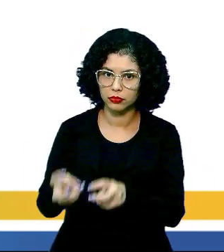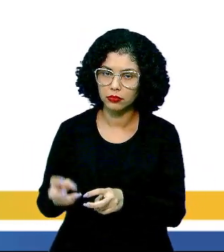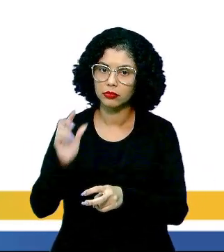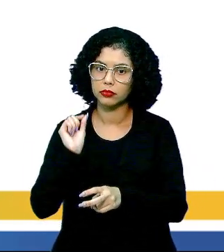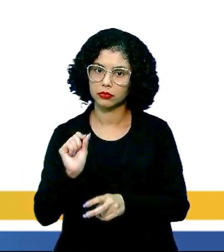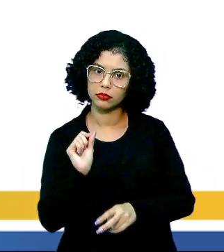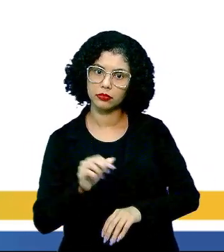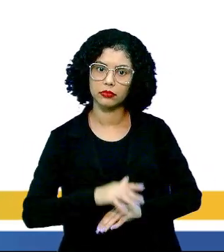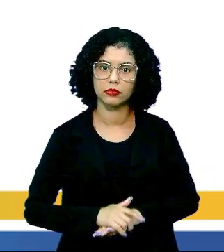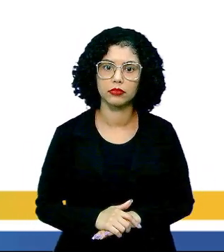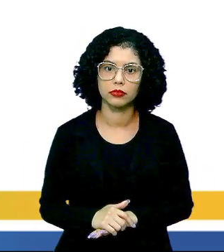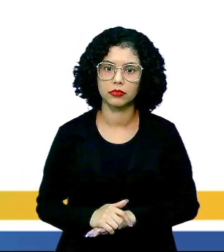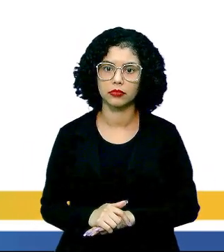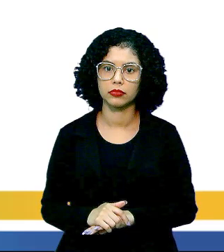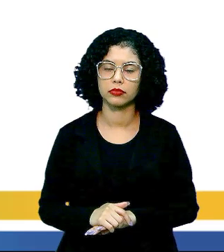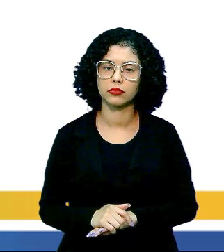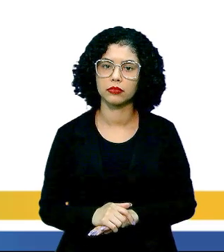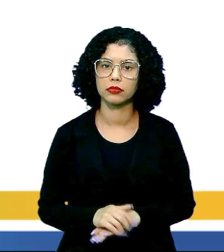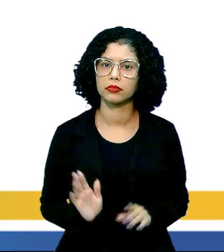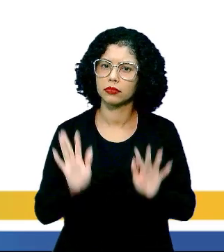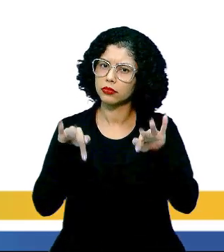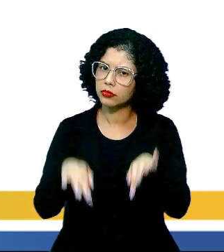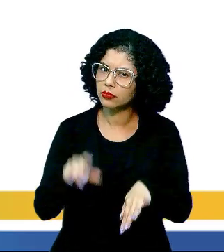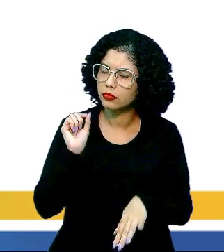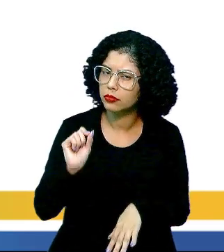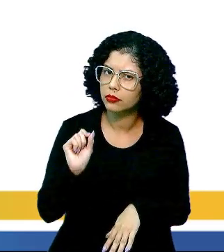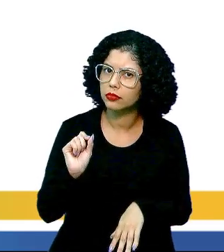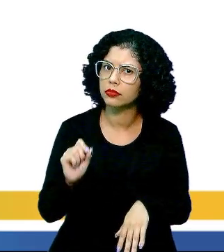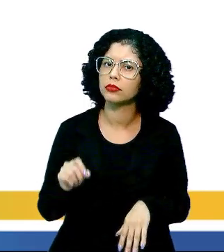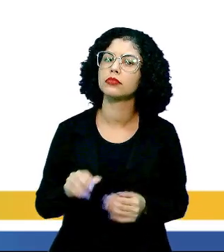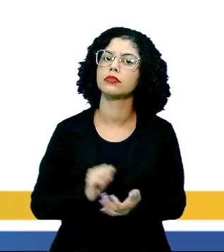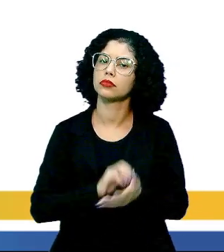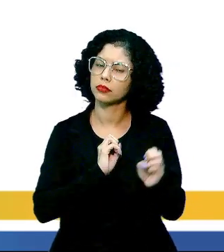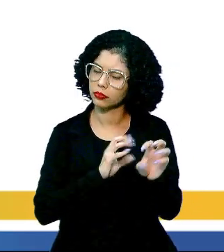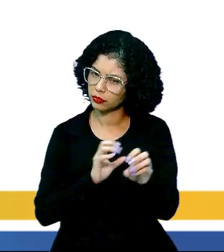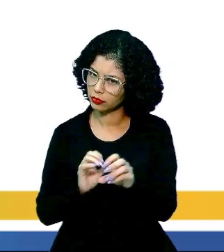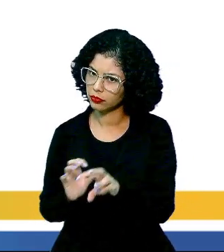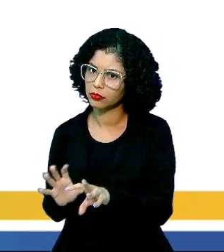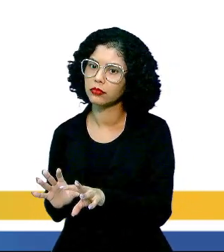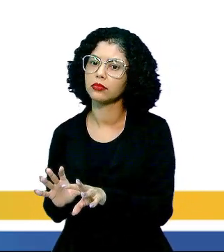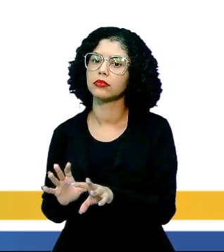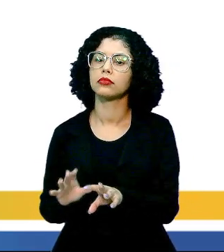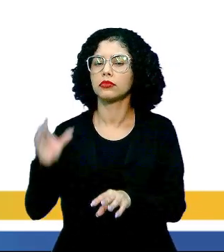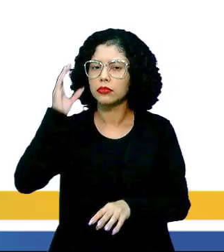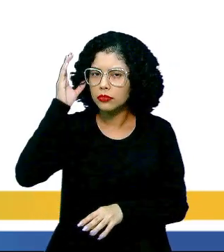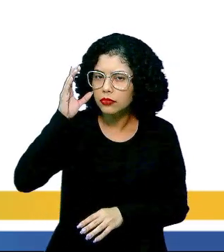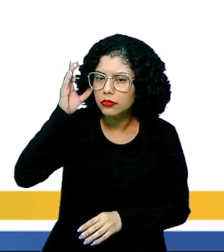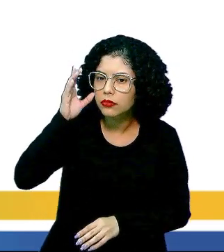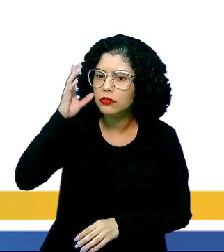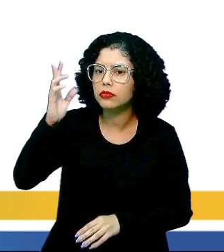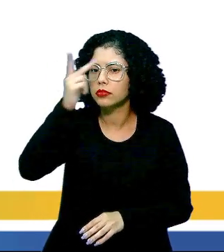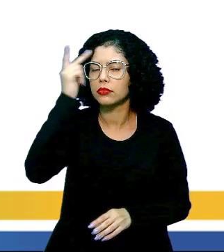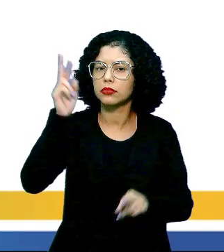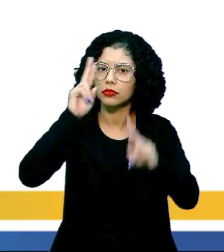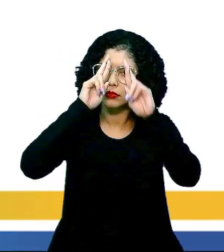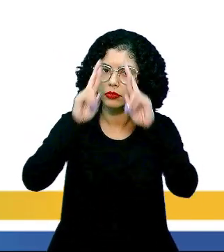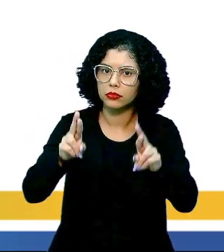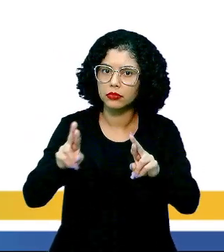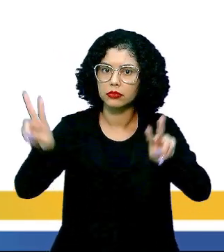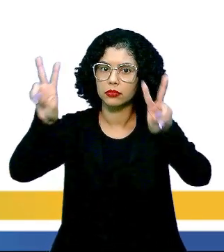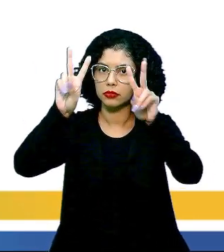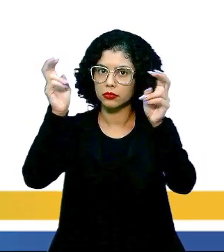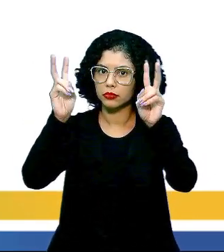perceber, né, que ele tem uma finalidade bem educativa, conscientizar as pessoas a respeito de